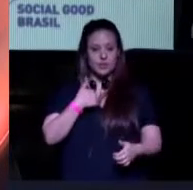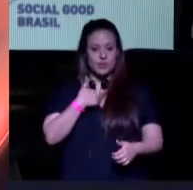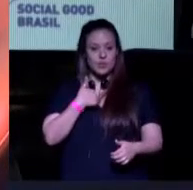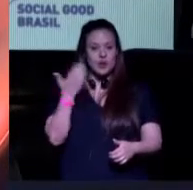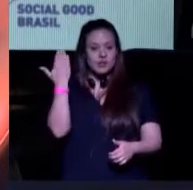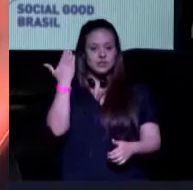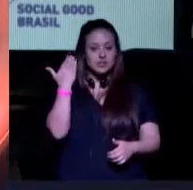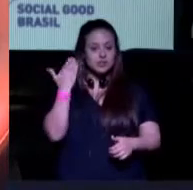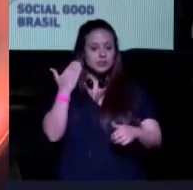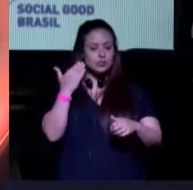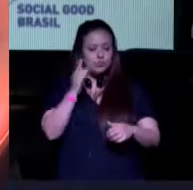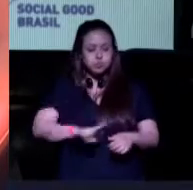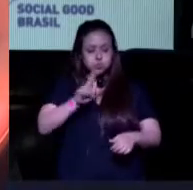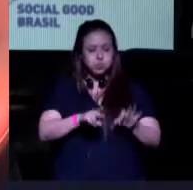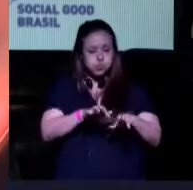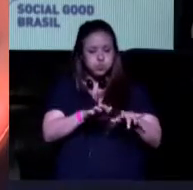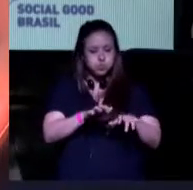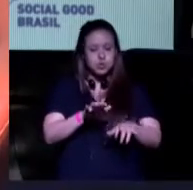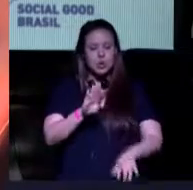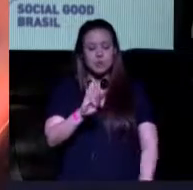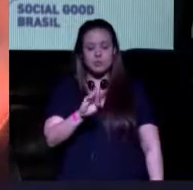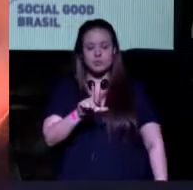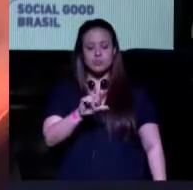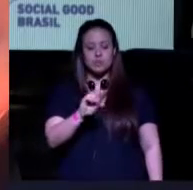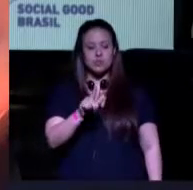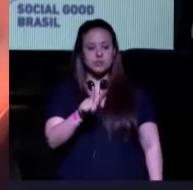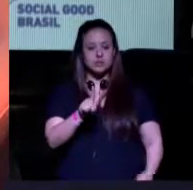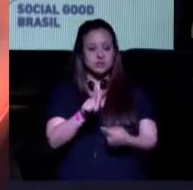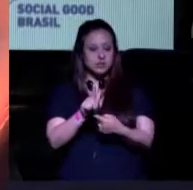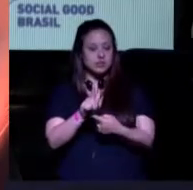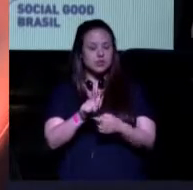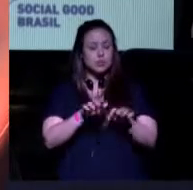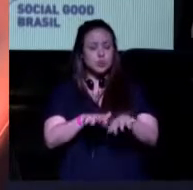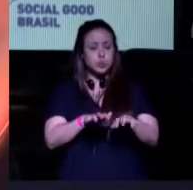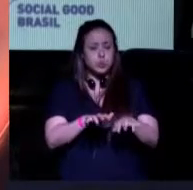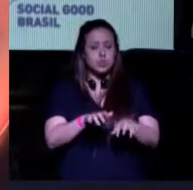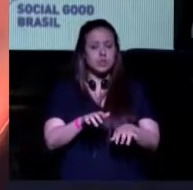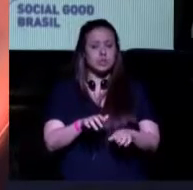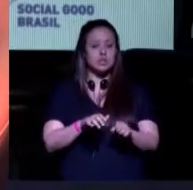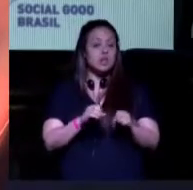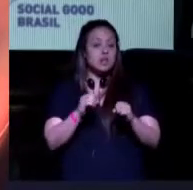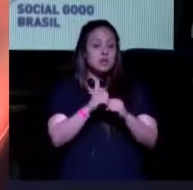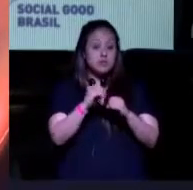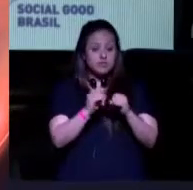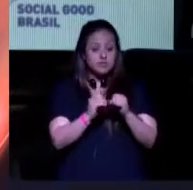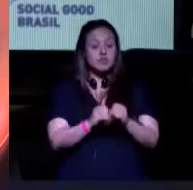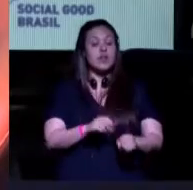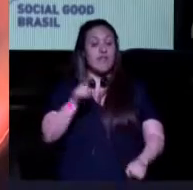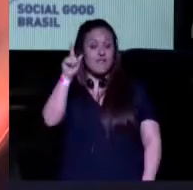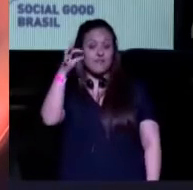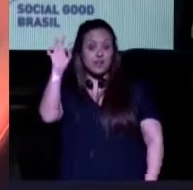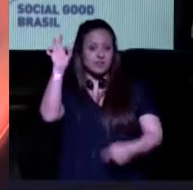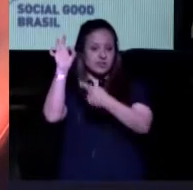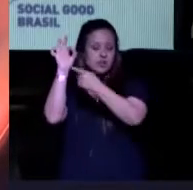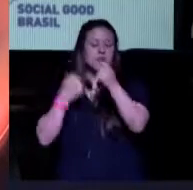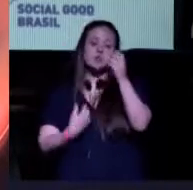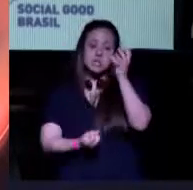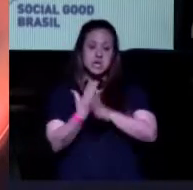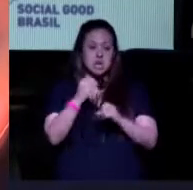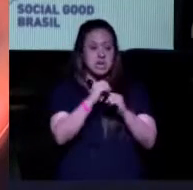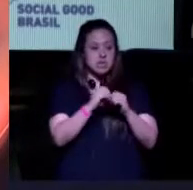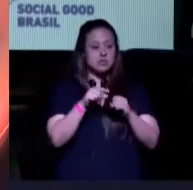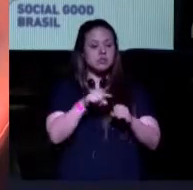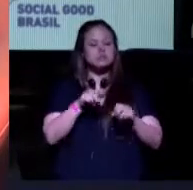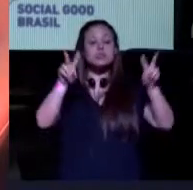blogueiro blogueiro na frança em 2010 a conhecer ea criando um blog sobre eles querem